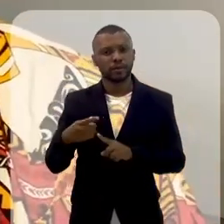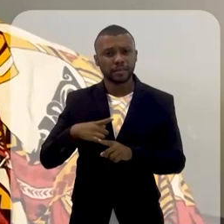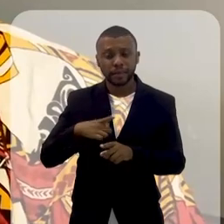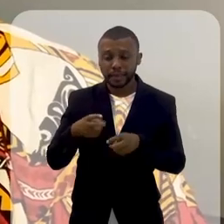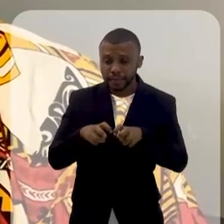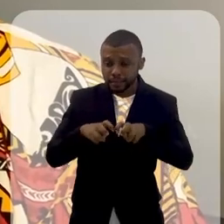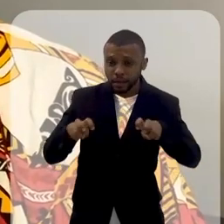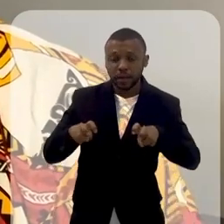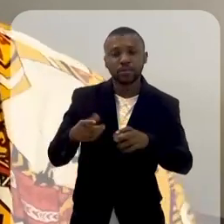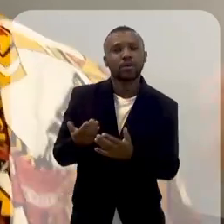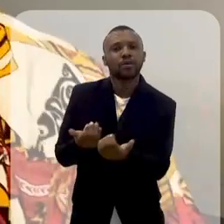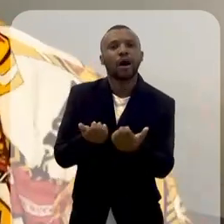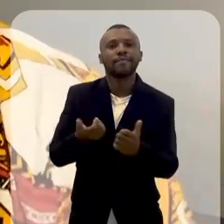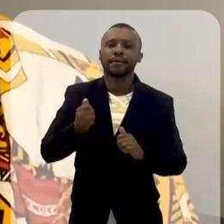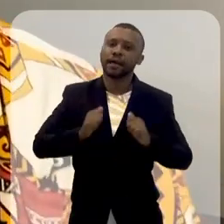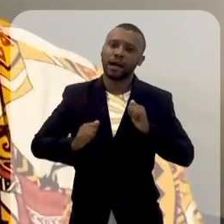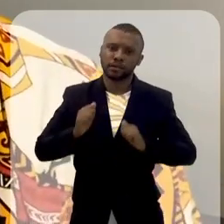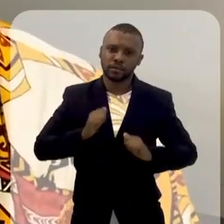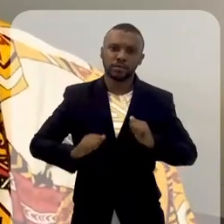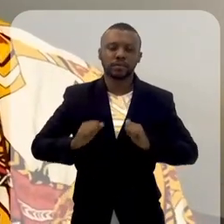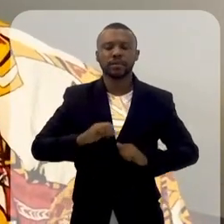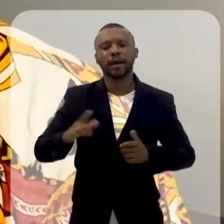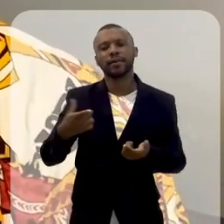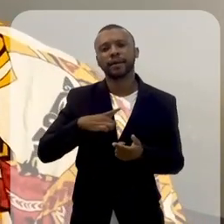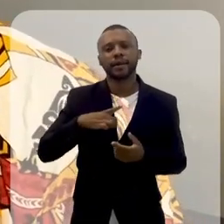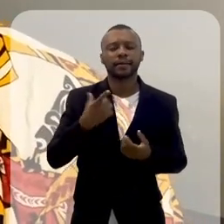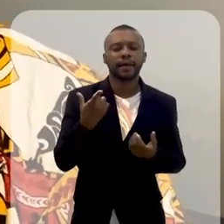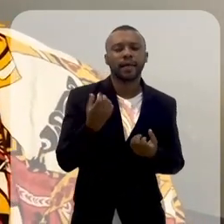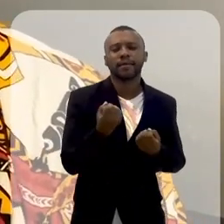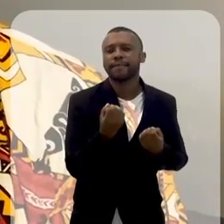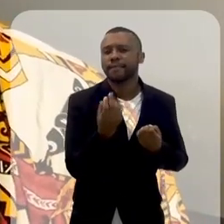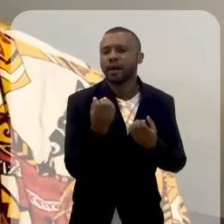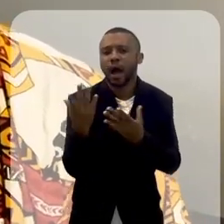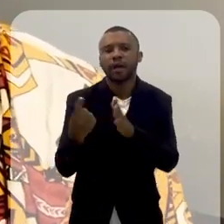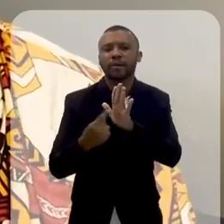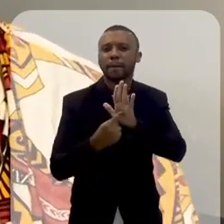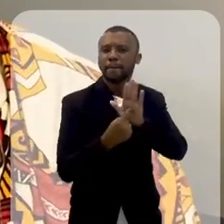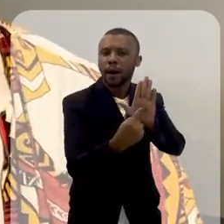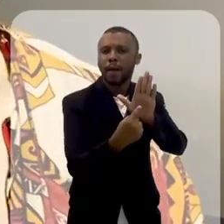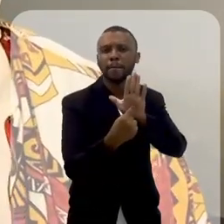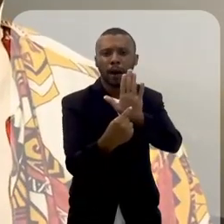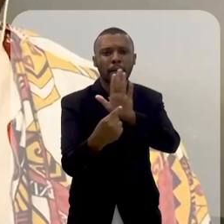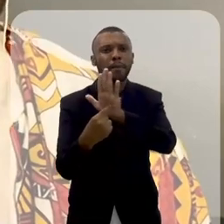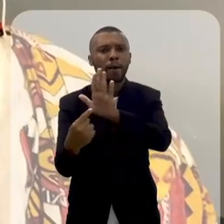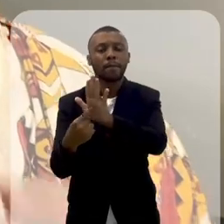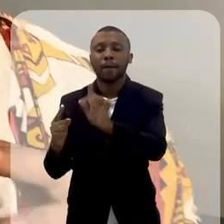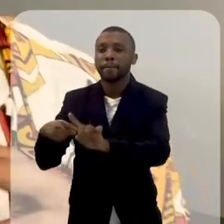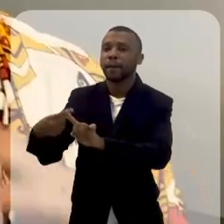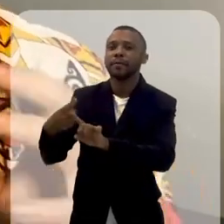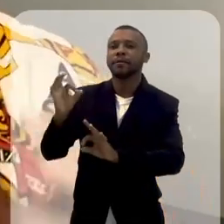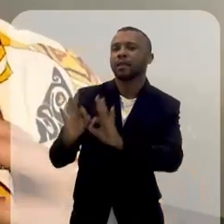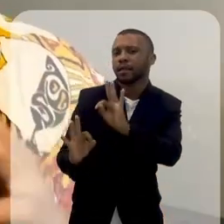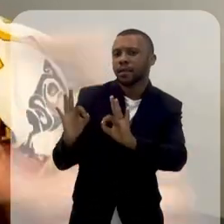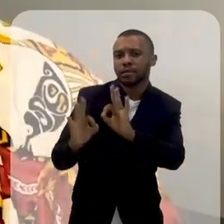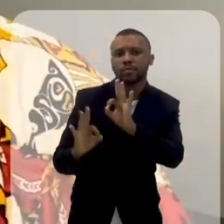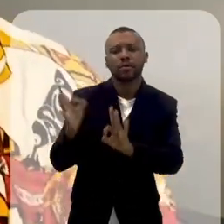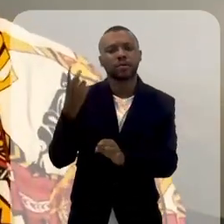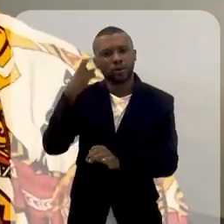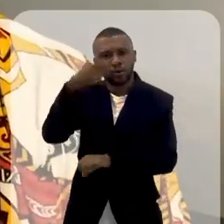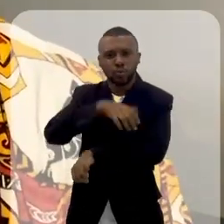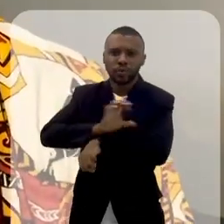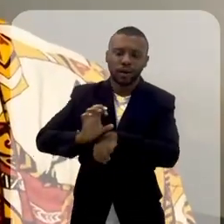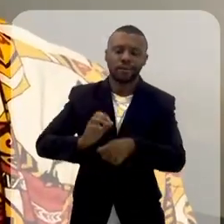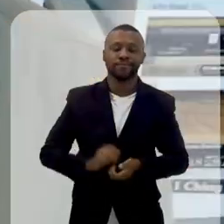né? Com essa cadeira de jovens artistas. E eu fico nessas viagens apresentando e fazendo essa